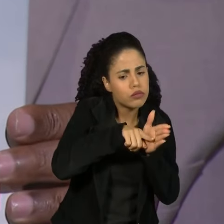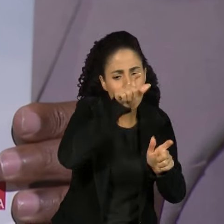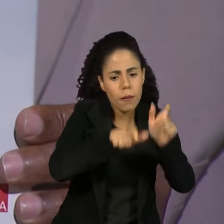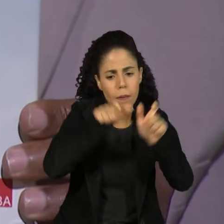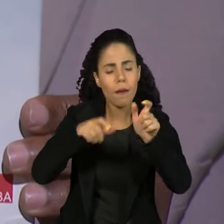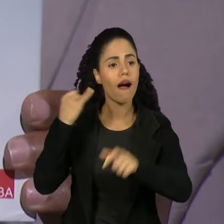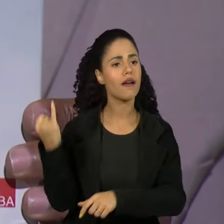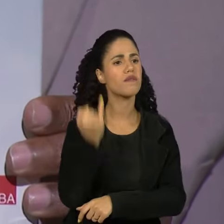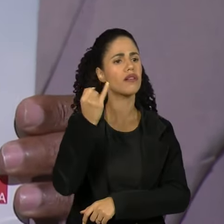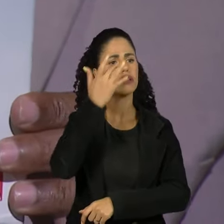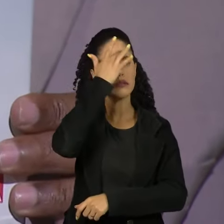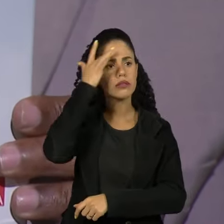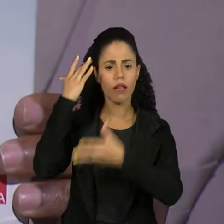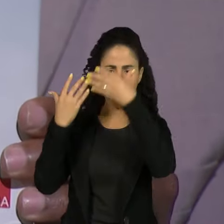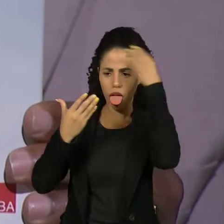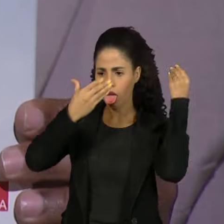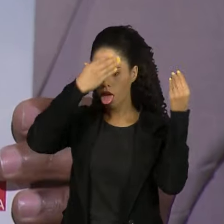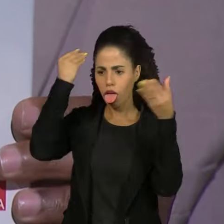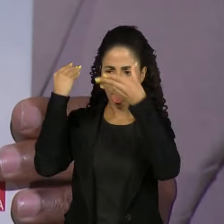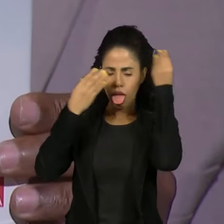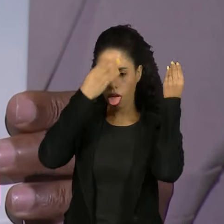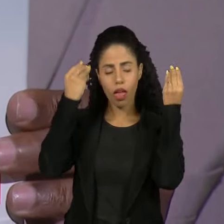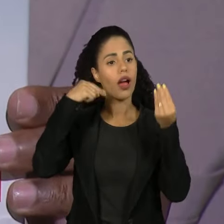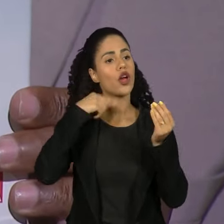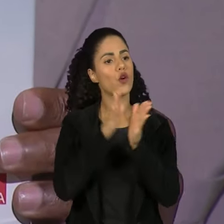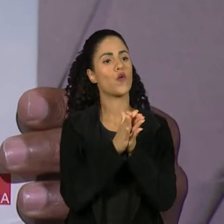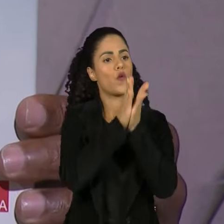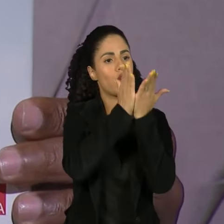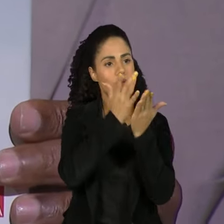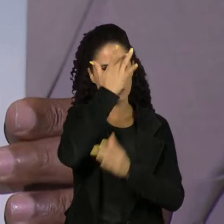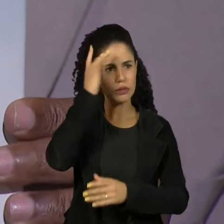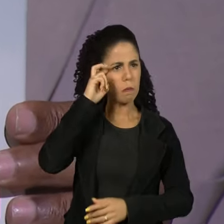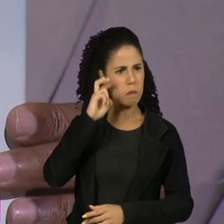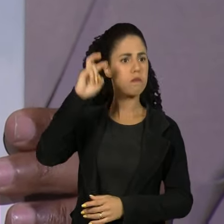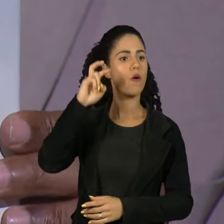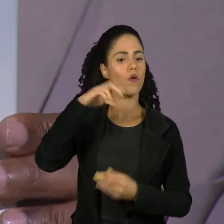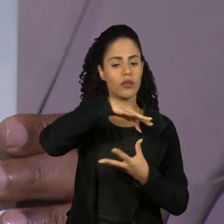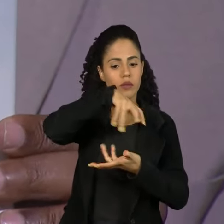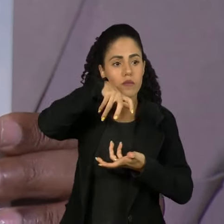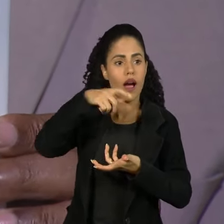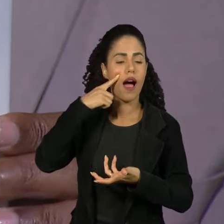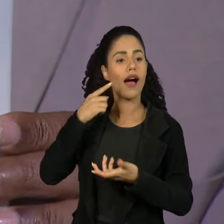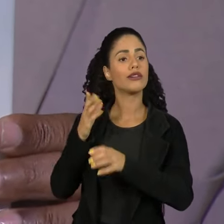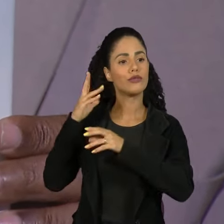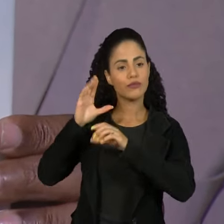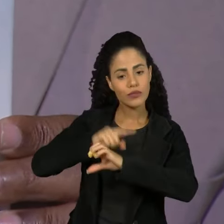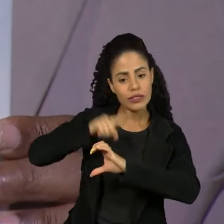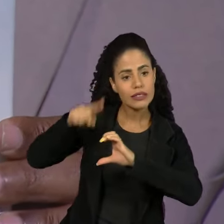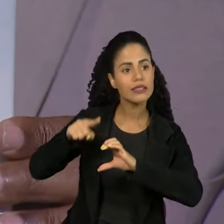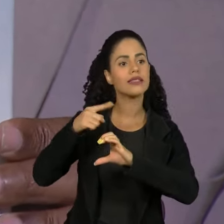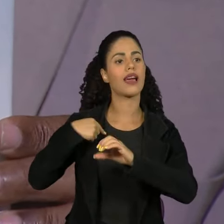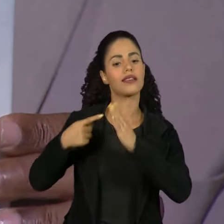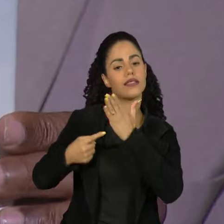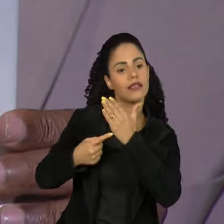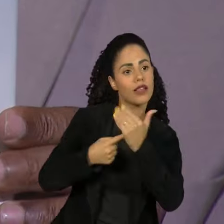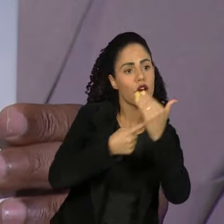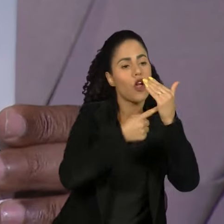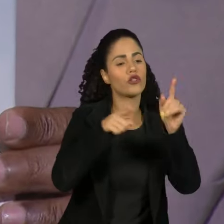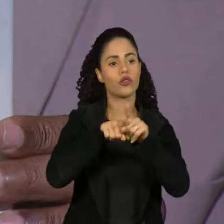caíram no esquecimento. O seu livro é O Gênios da Humanidade, Ciência, Tecnologia e Inovação Africana